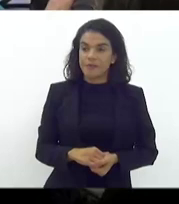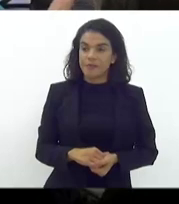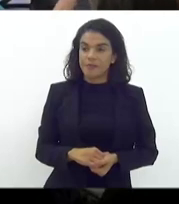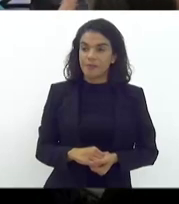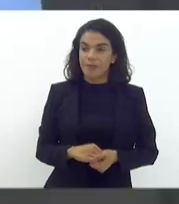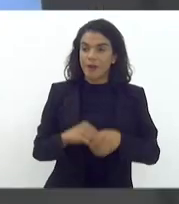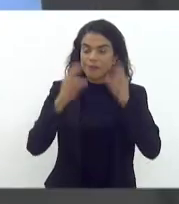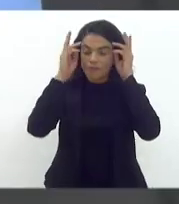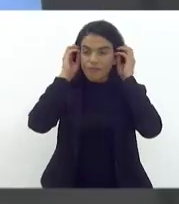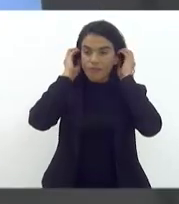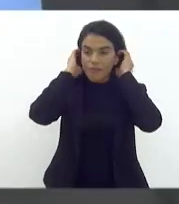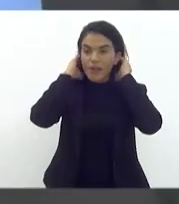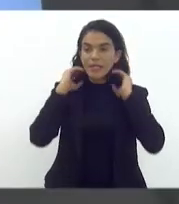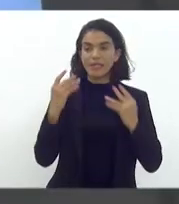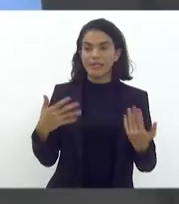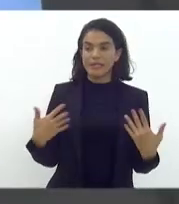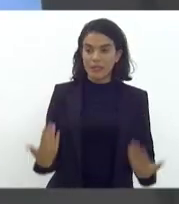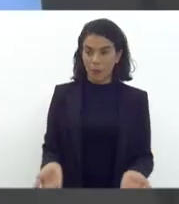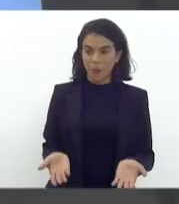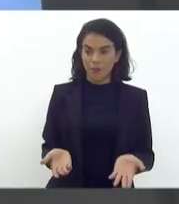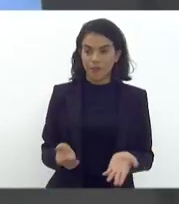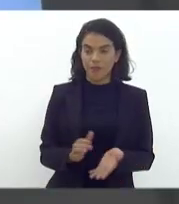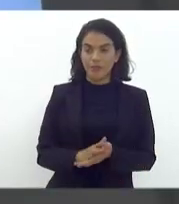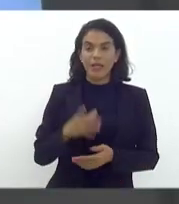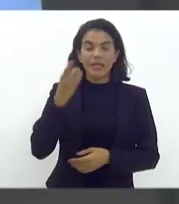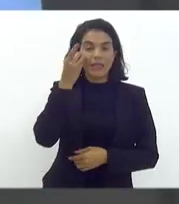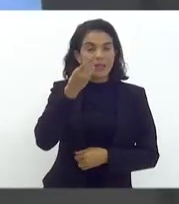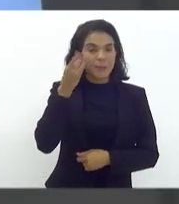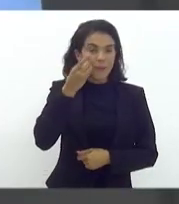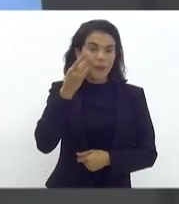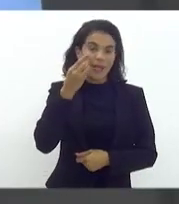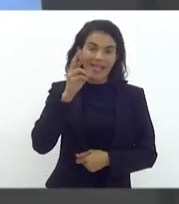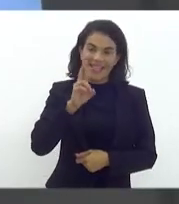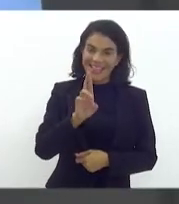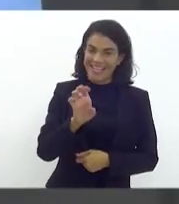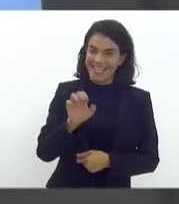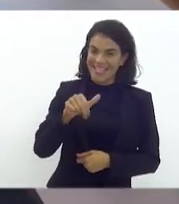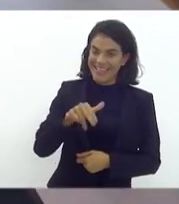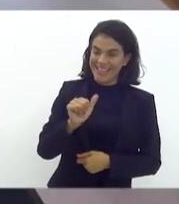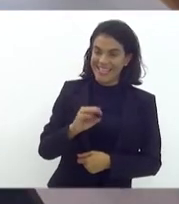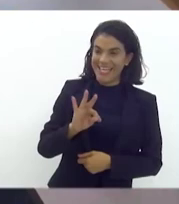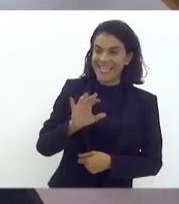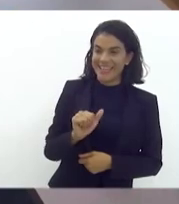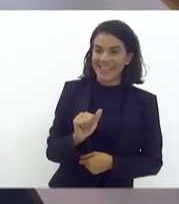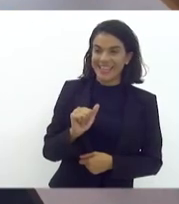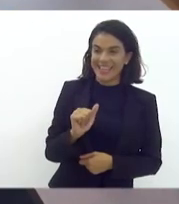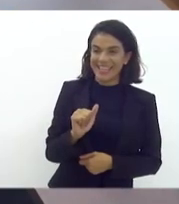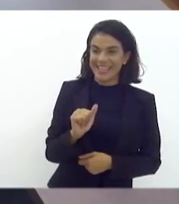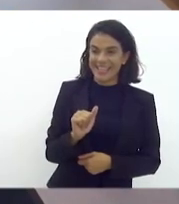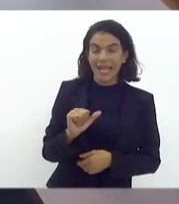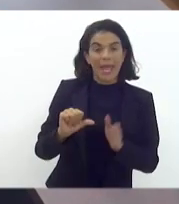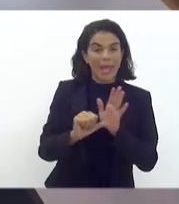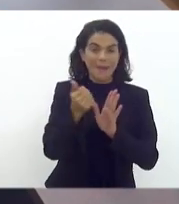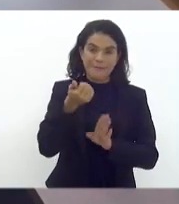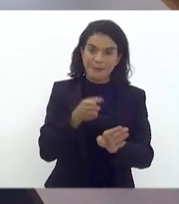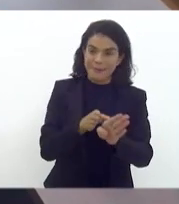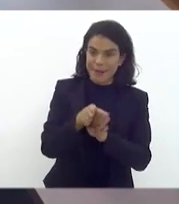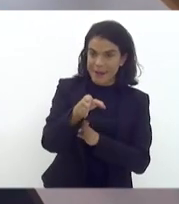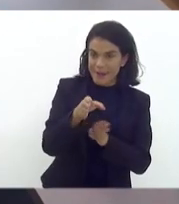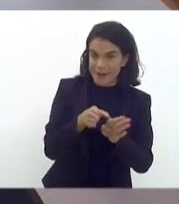eu estou apontando então deputada Renata Esse é o primeiro recomendação